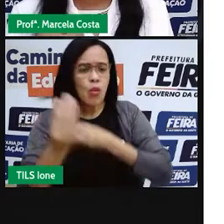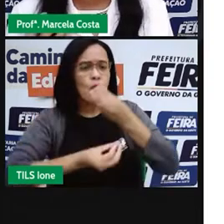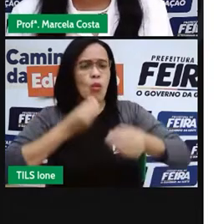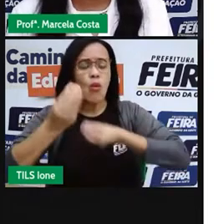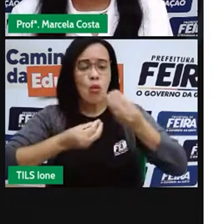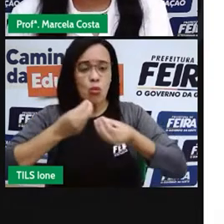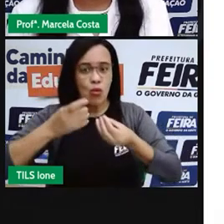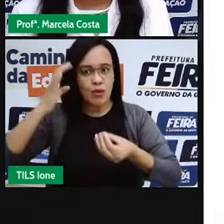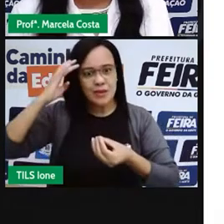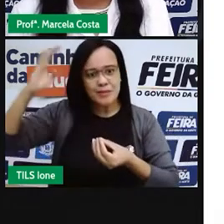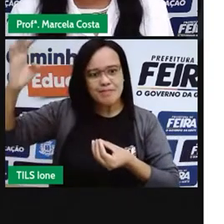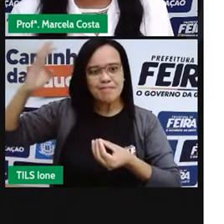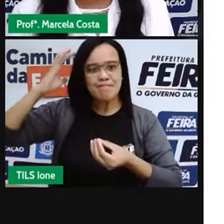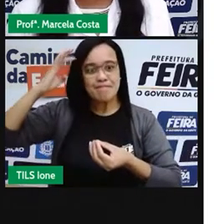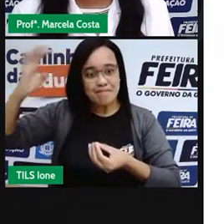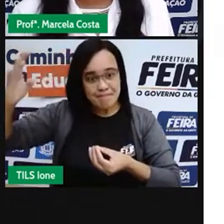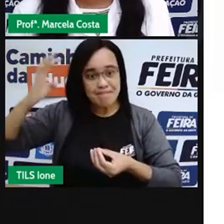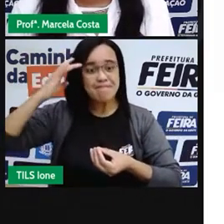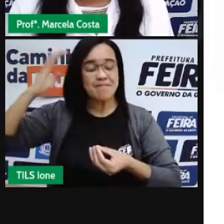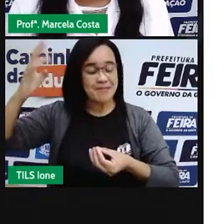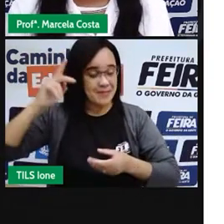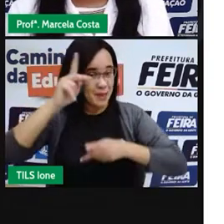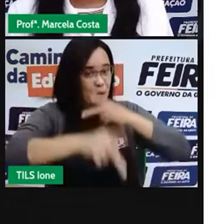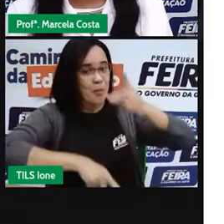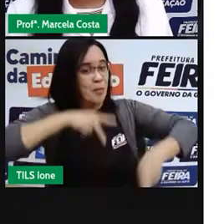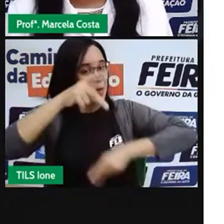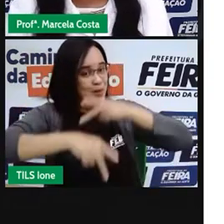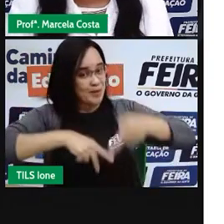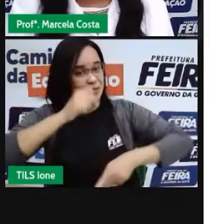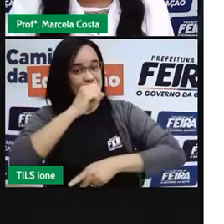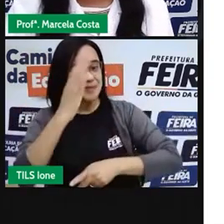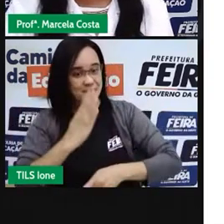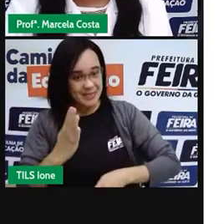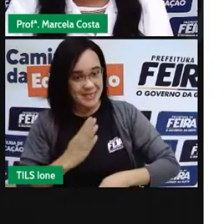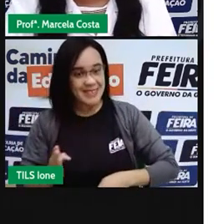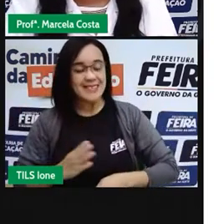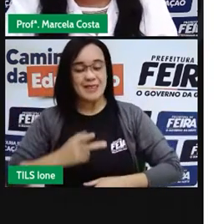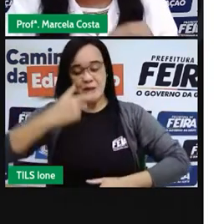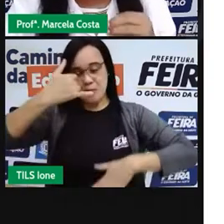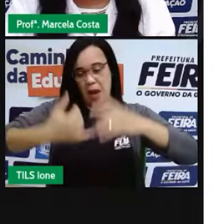da imaginação do povo brasileiro, que vem contando aí